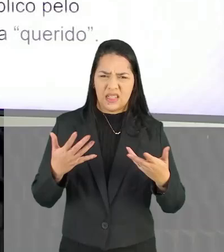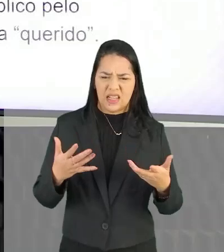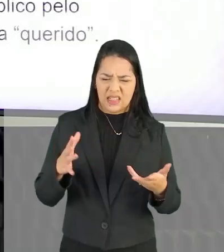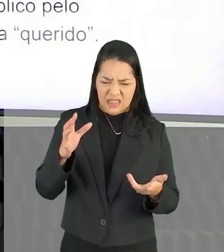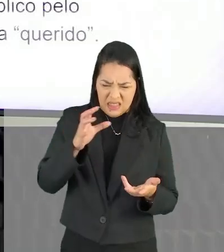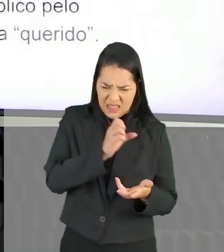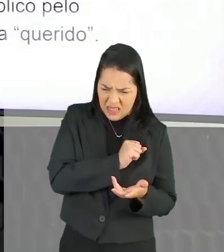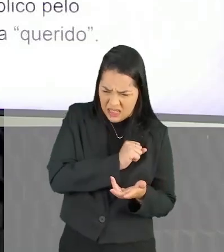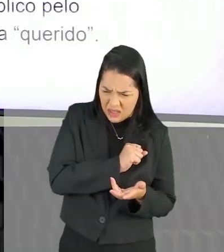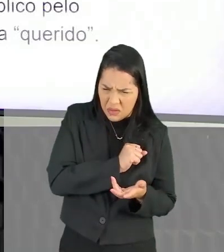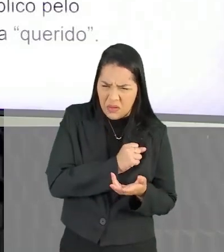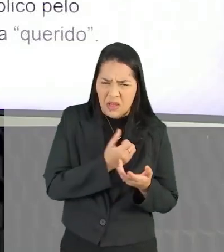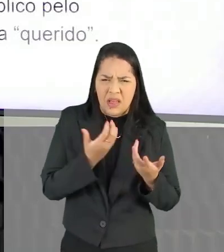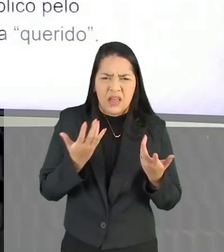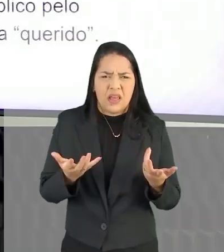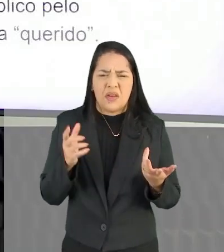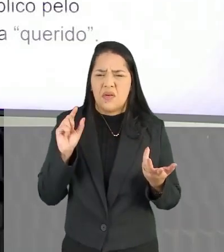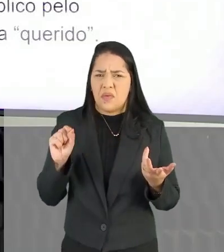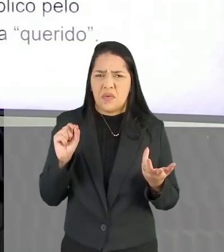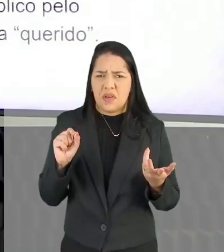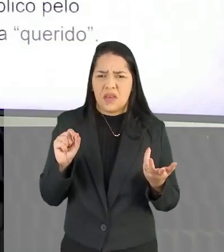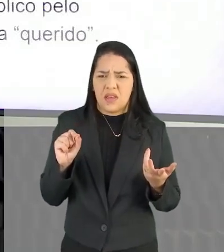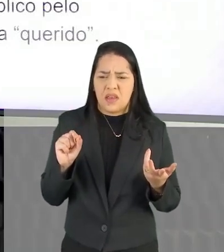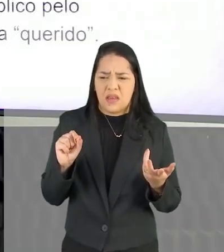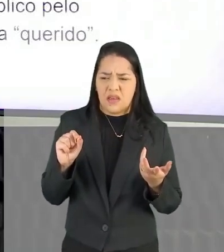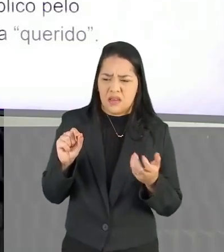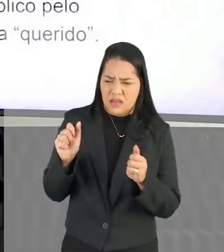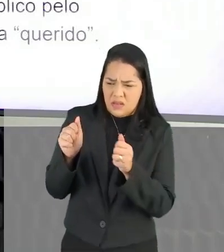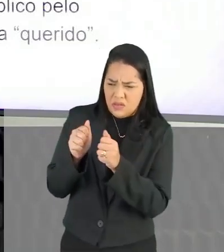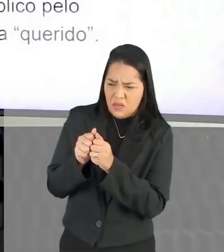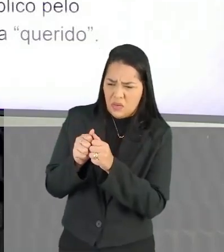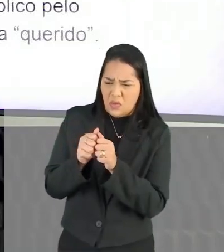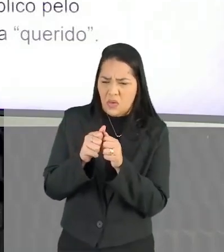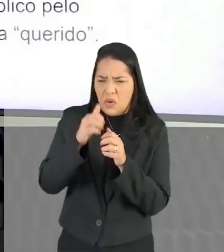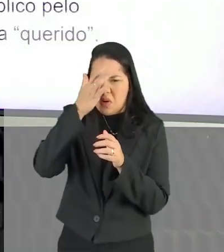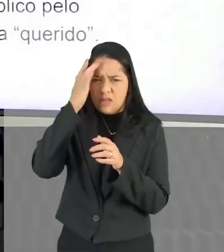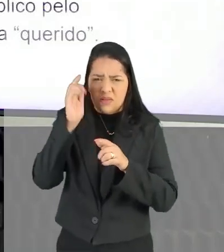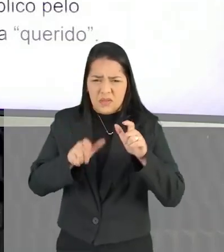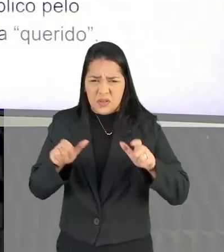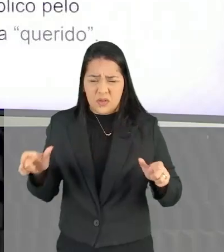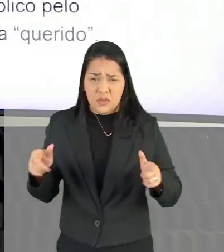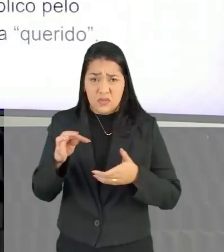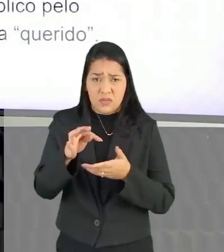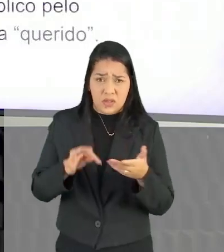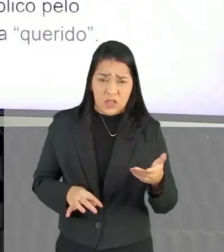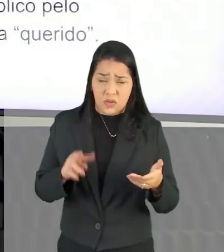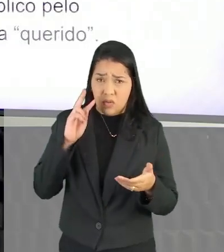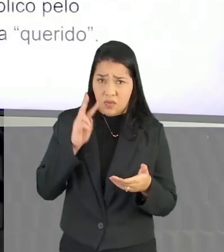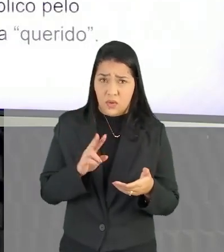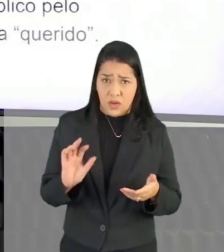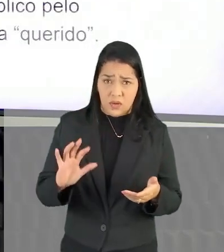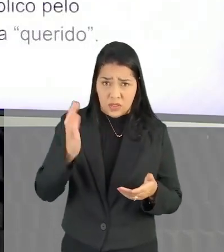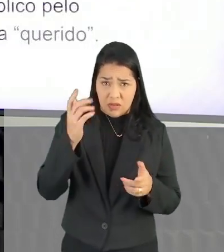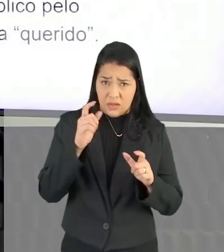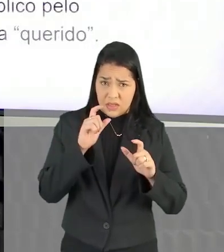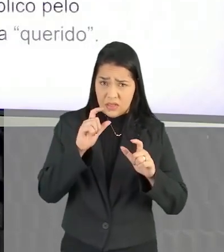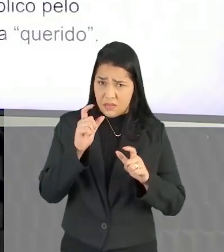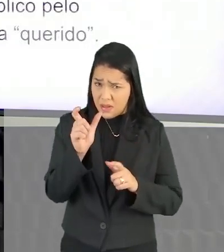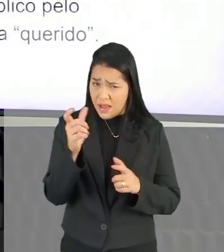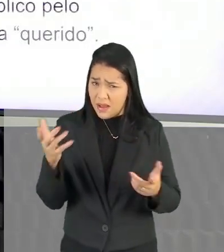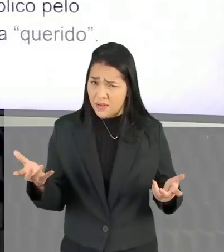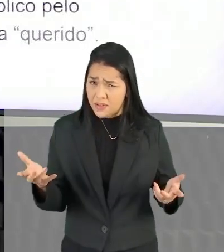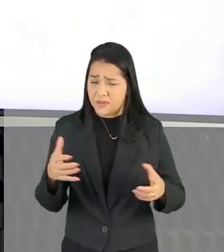esse querido está marcando, de alguma forma, uma interlocução com o público, quando a gente volta e vai lá para o texto verificar a ocorrência dessa palavra?